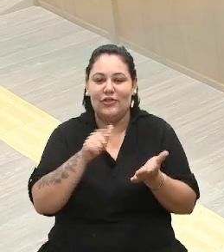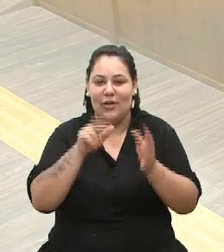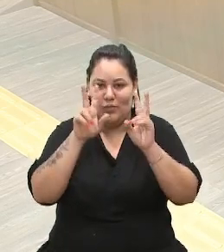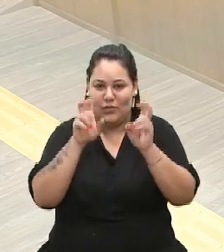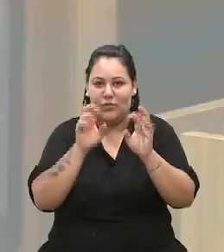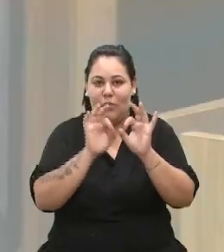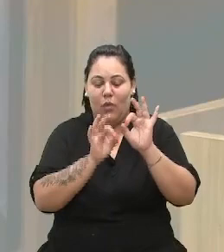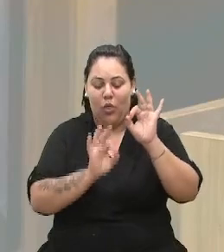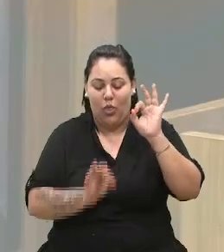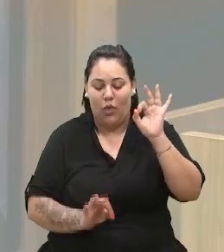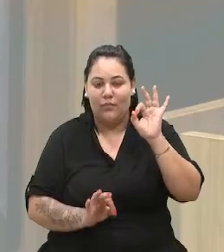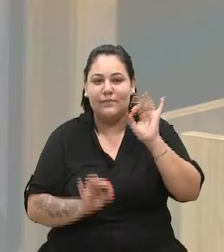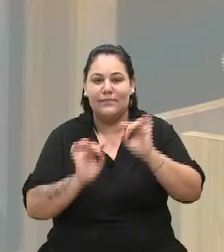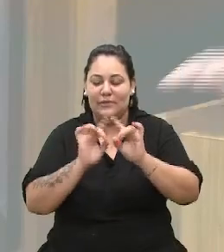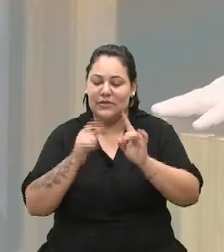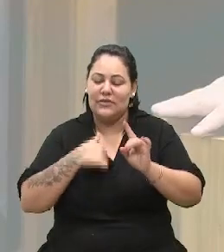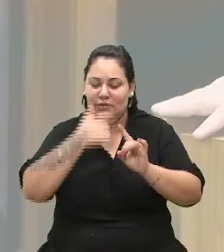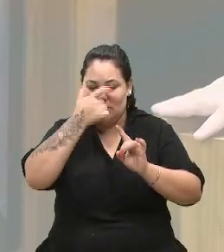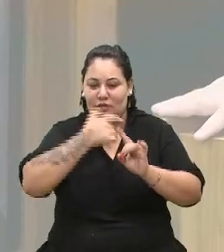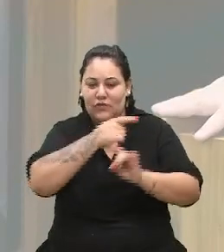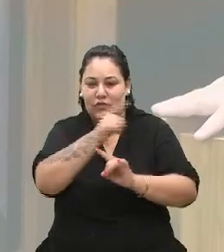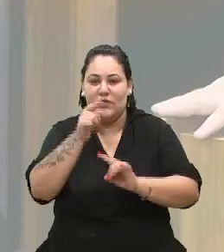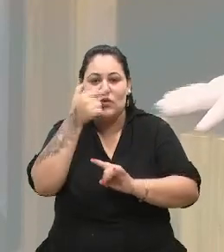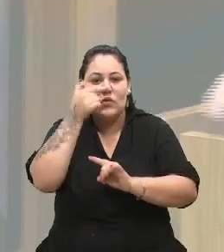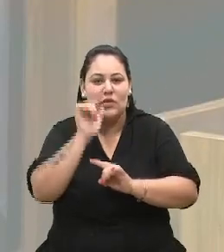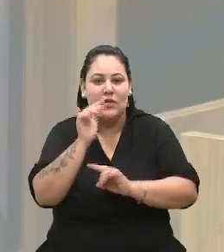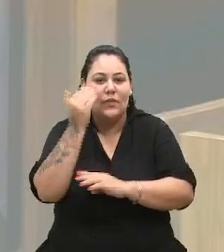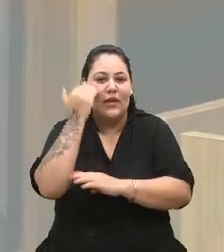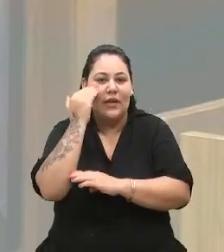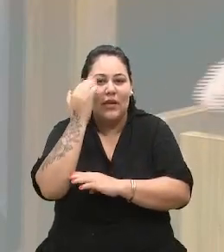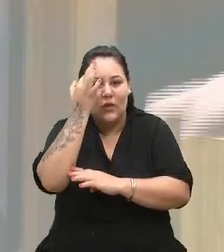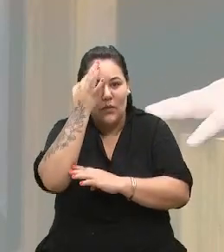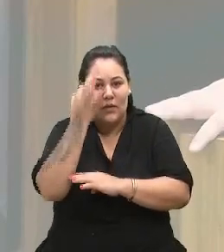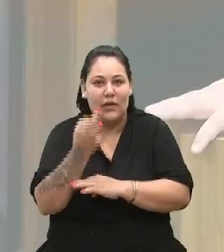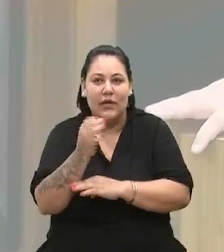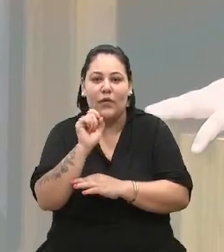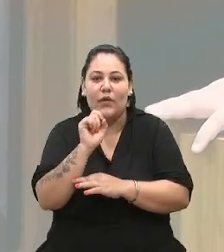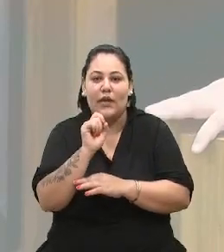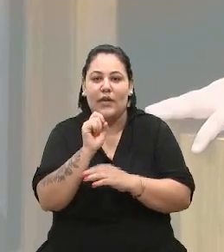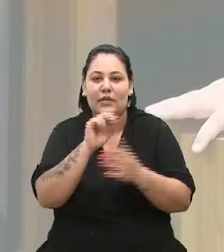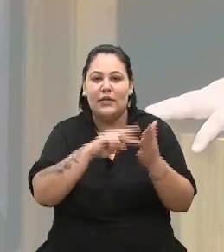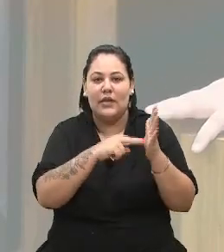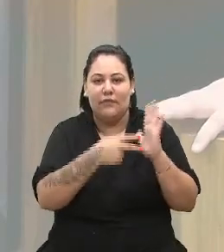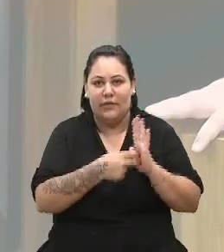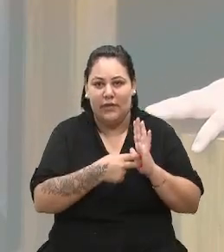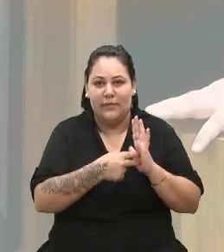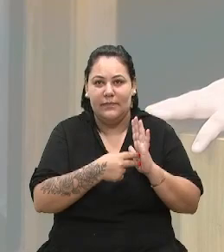grande, mas eu acho que já deu para dar uma pequena pincelada do que é o Conselho Regional de Medicina.